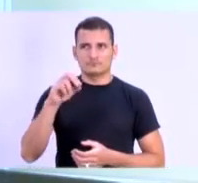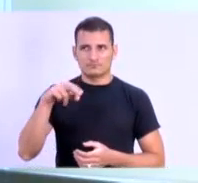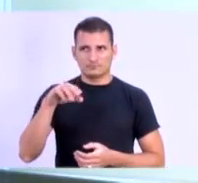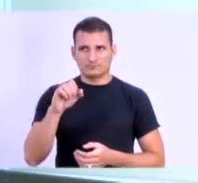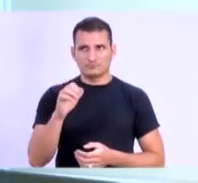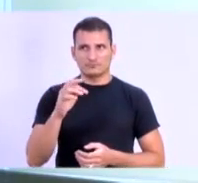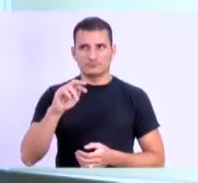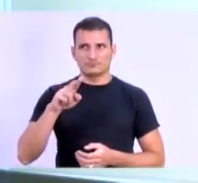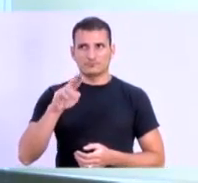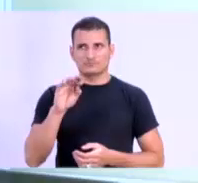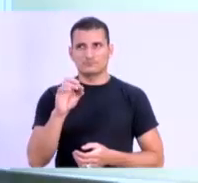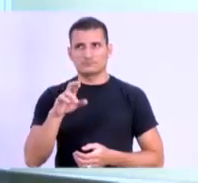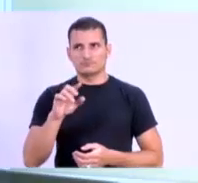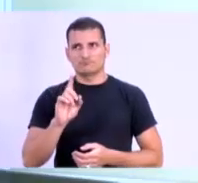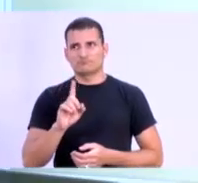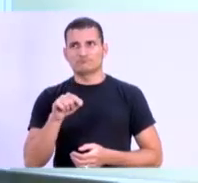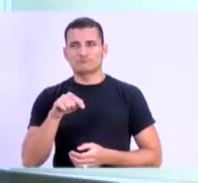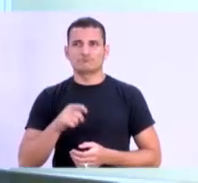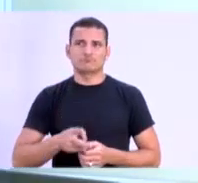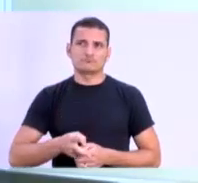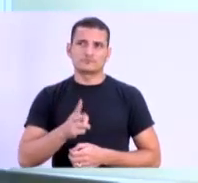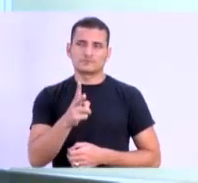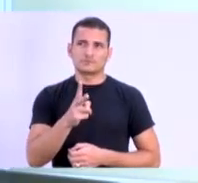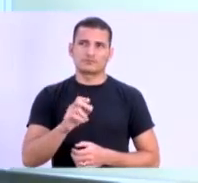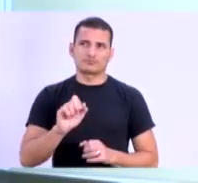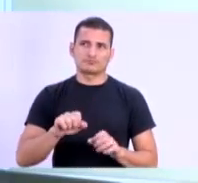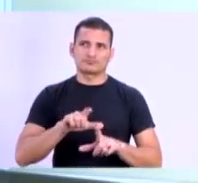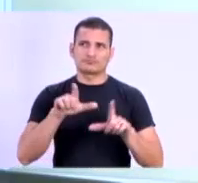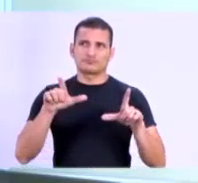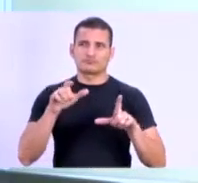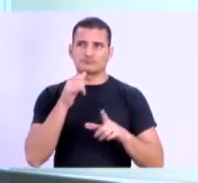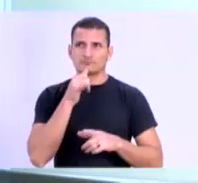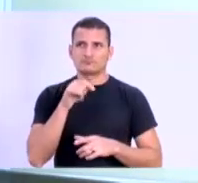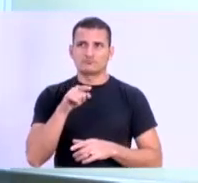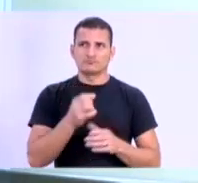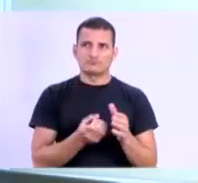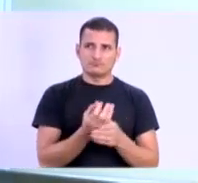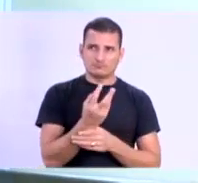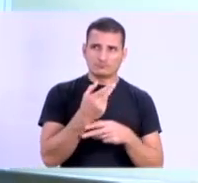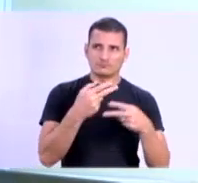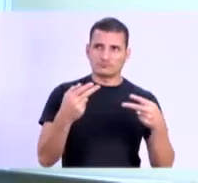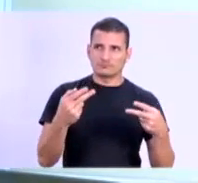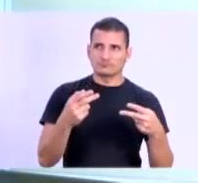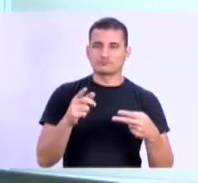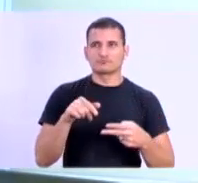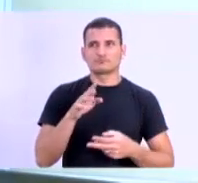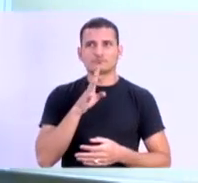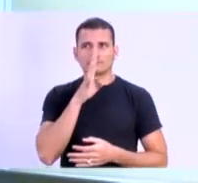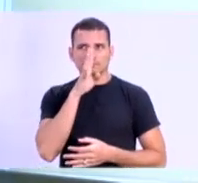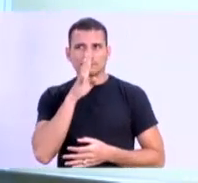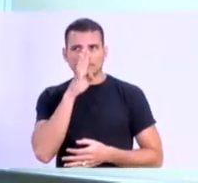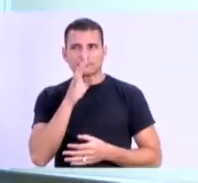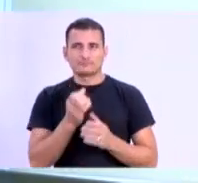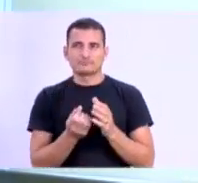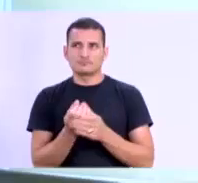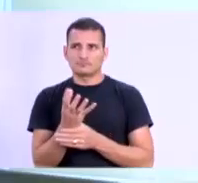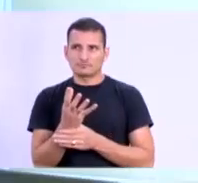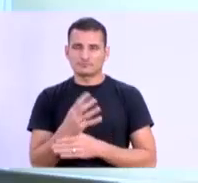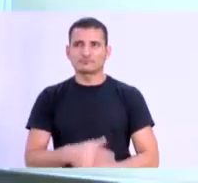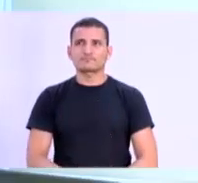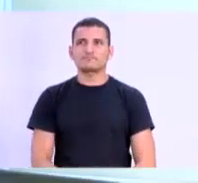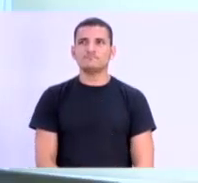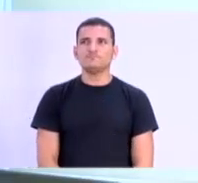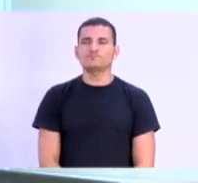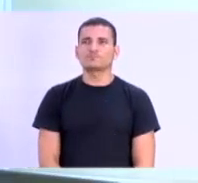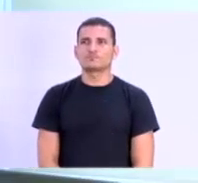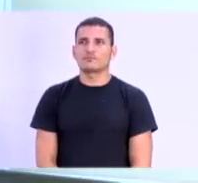O construtor ele é executado sempre e automaticamente na hora que você cria um objeto. É criado automaticamente, né? Ele é executado